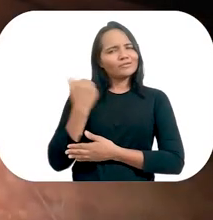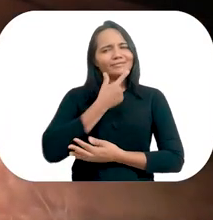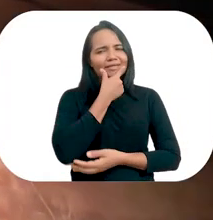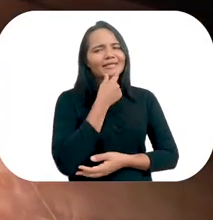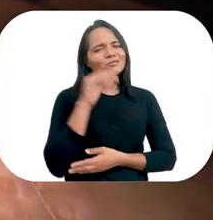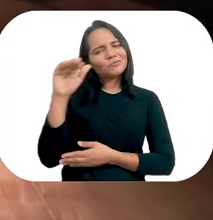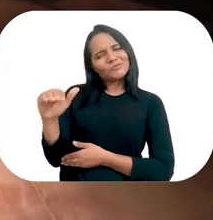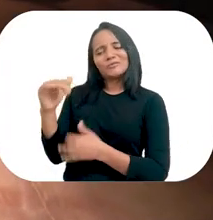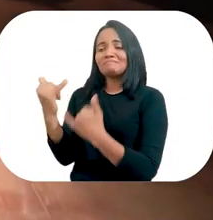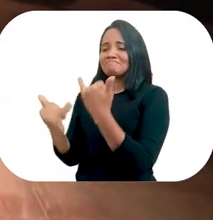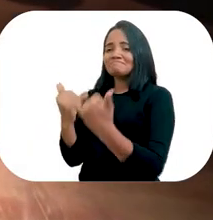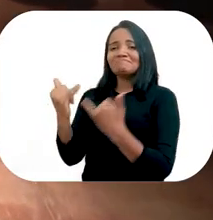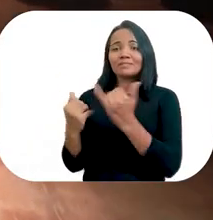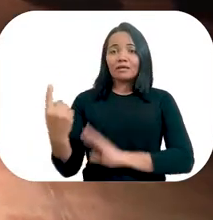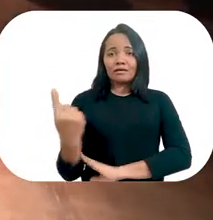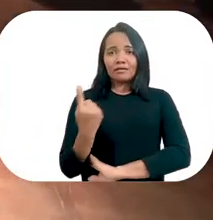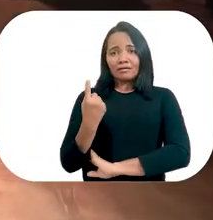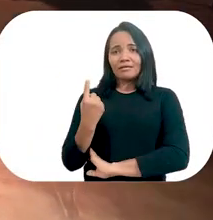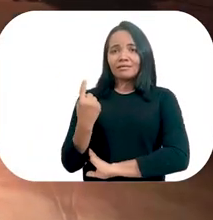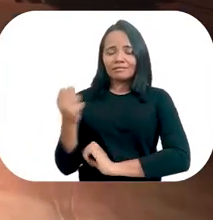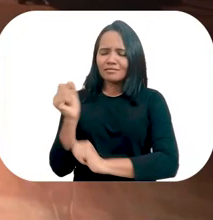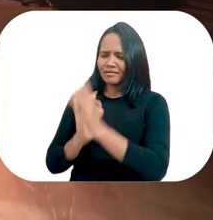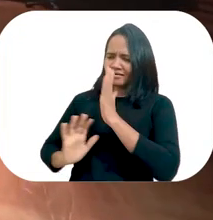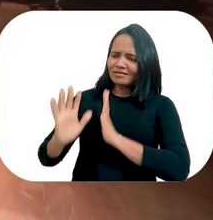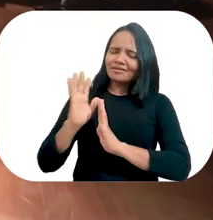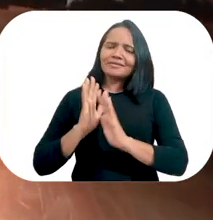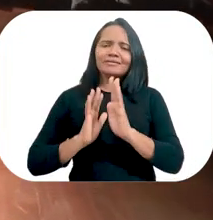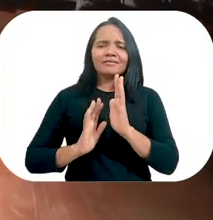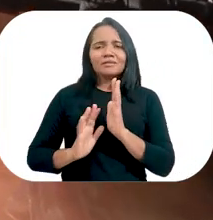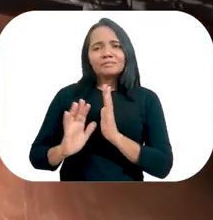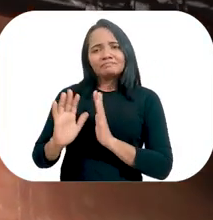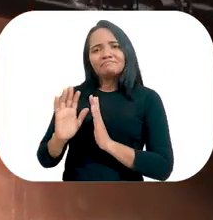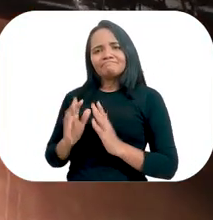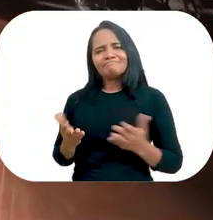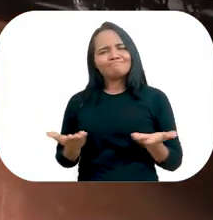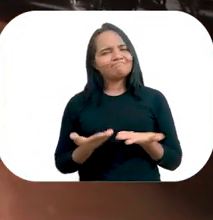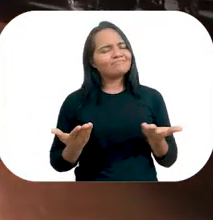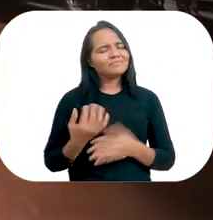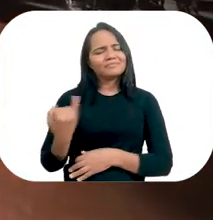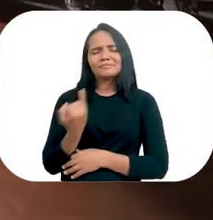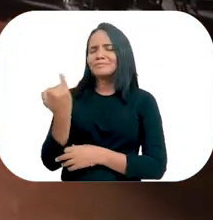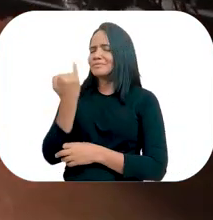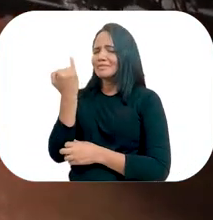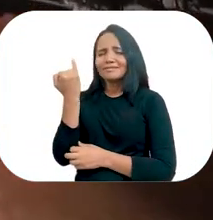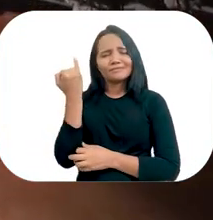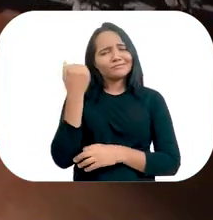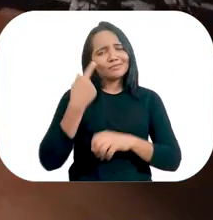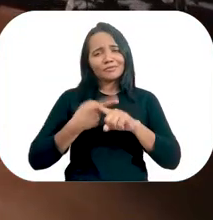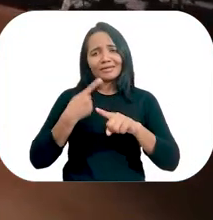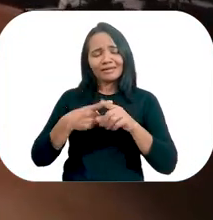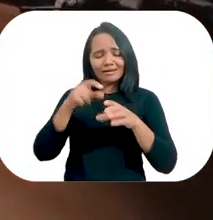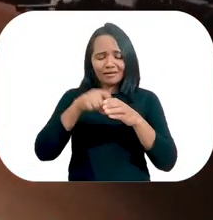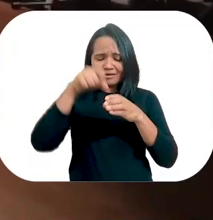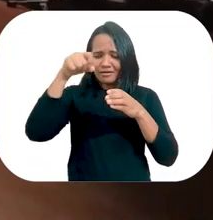Tem um menino que brincava, me falou que hoje é